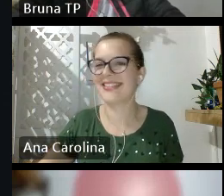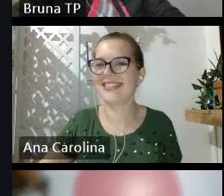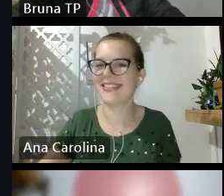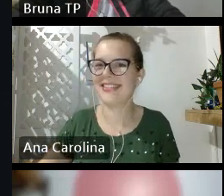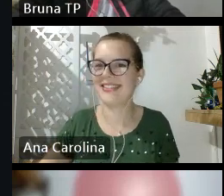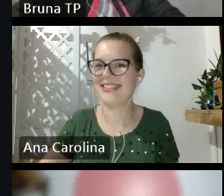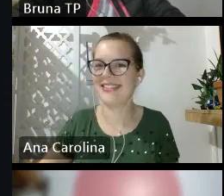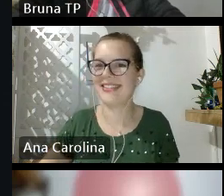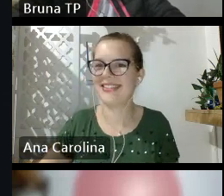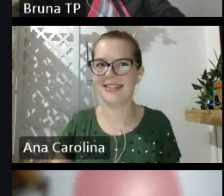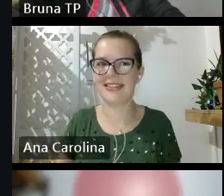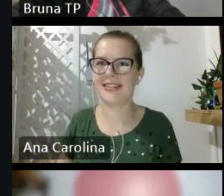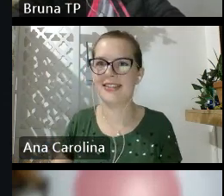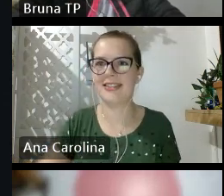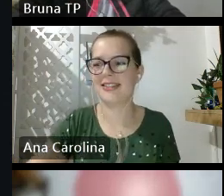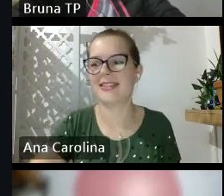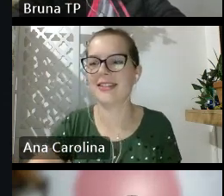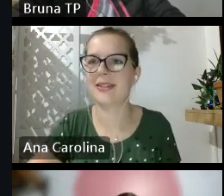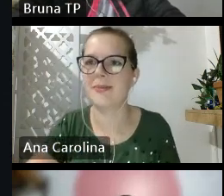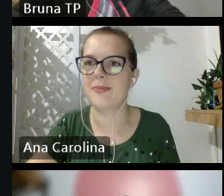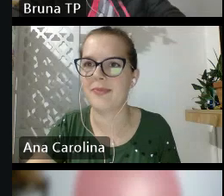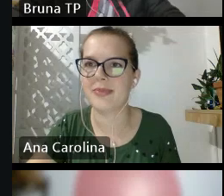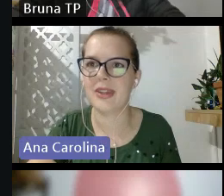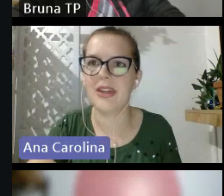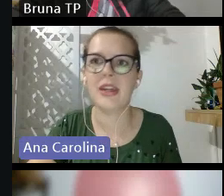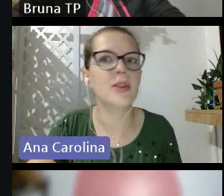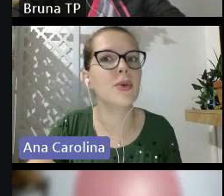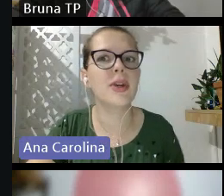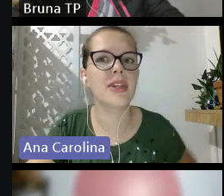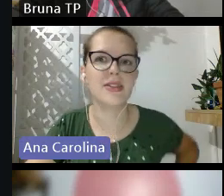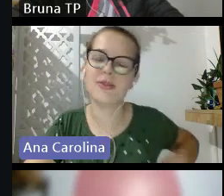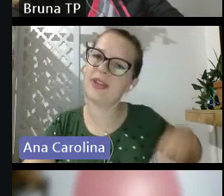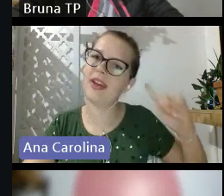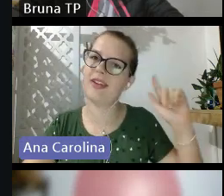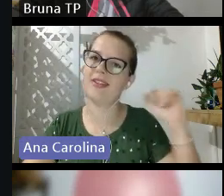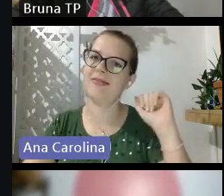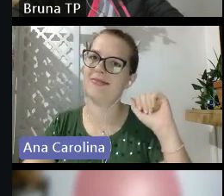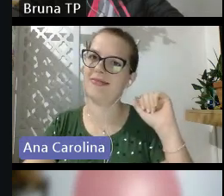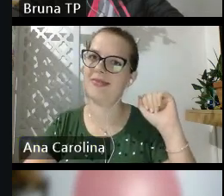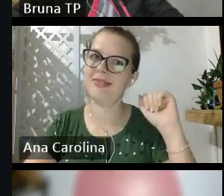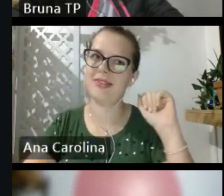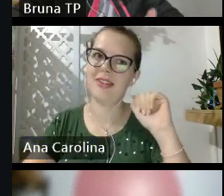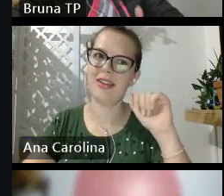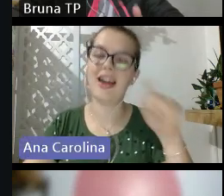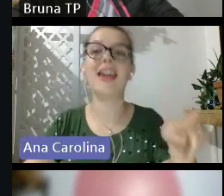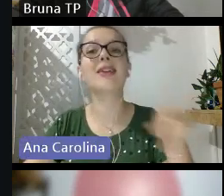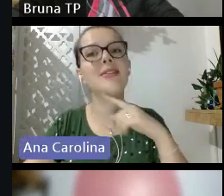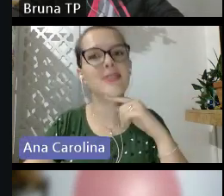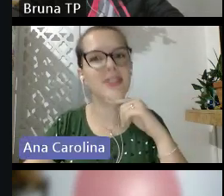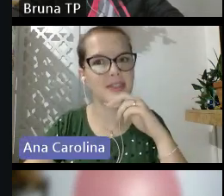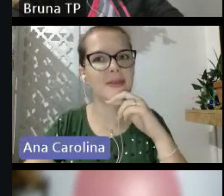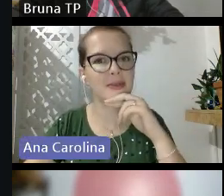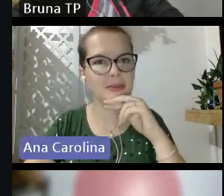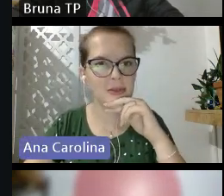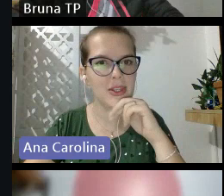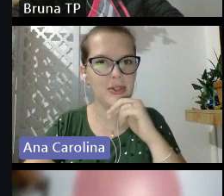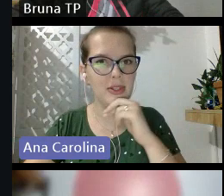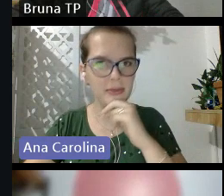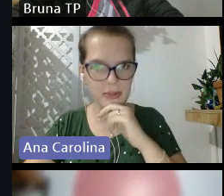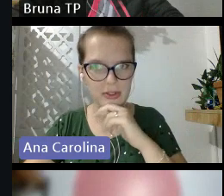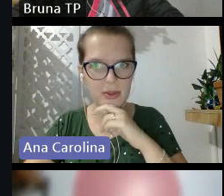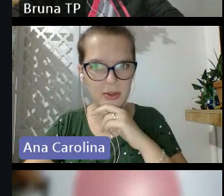Vocês conhecem alguém que trabalha nessa área? Eu Se eu trabalho. não me Eu não engano, o conheço Davi. ninguém. O Davi tá aí? Ah, é o Davi.